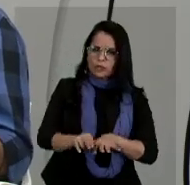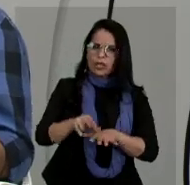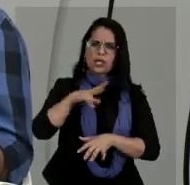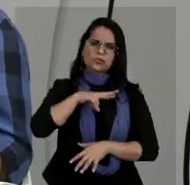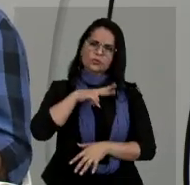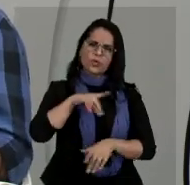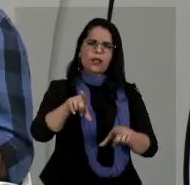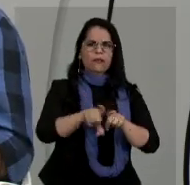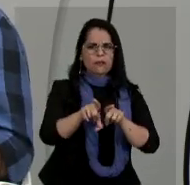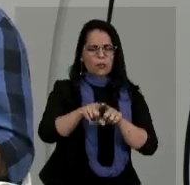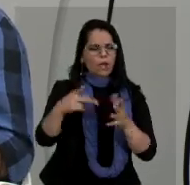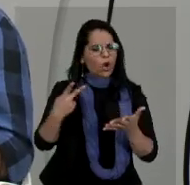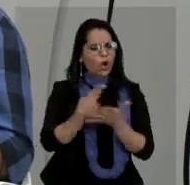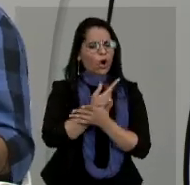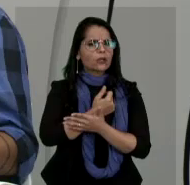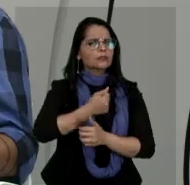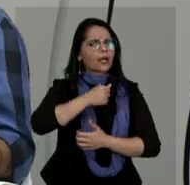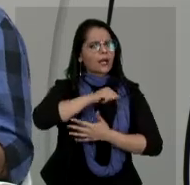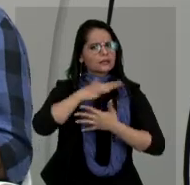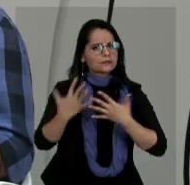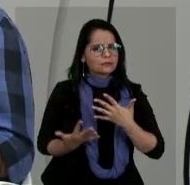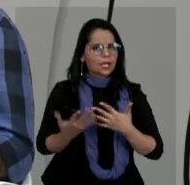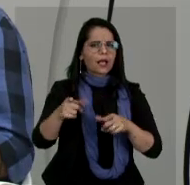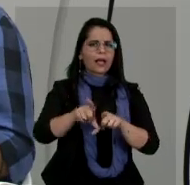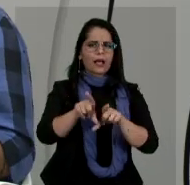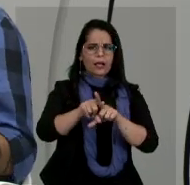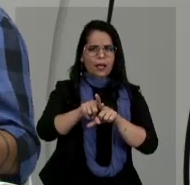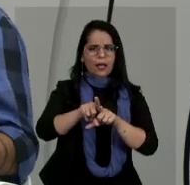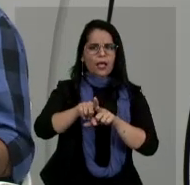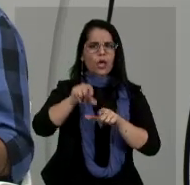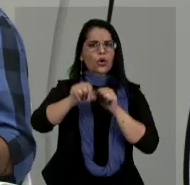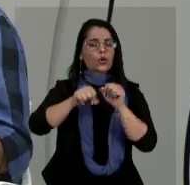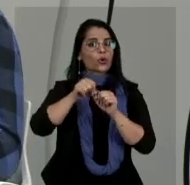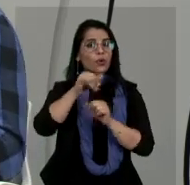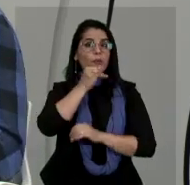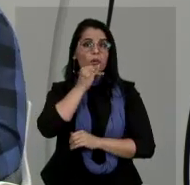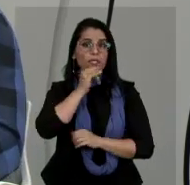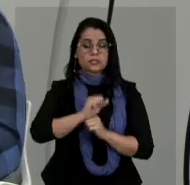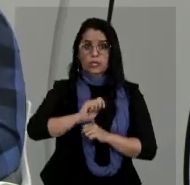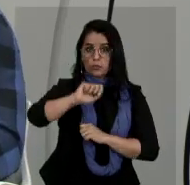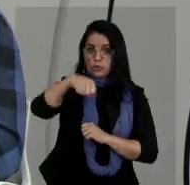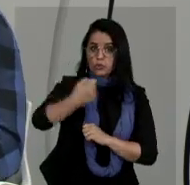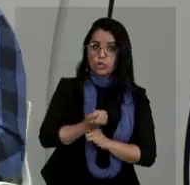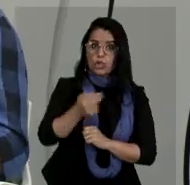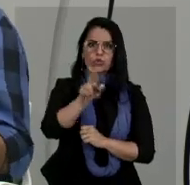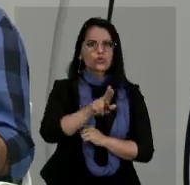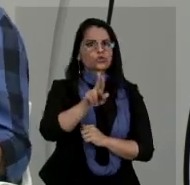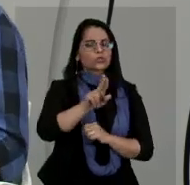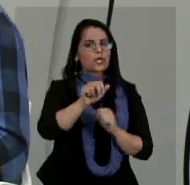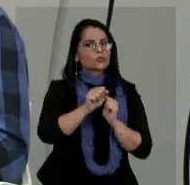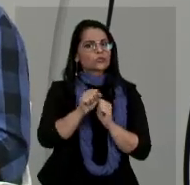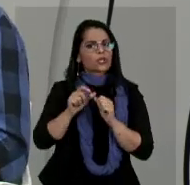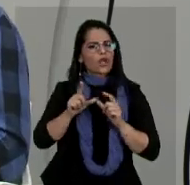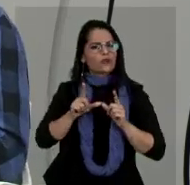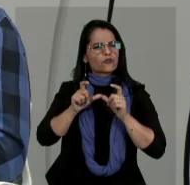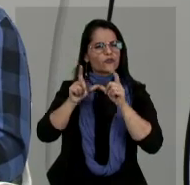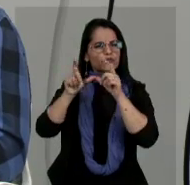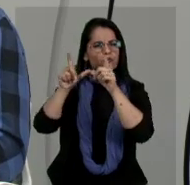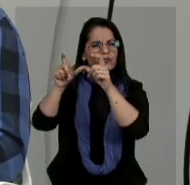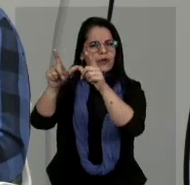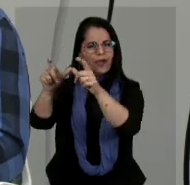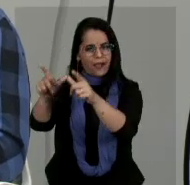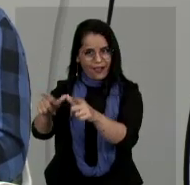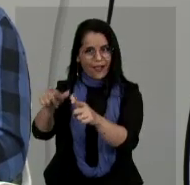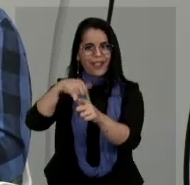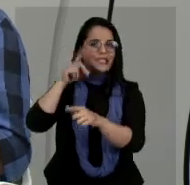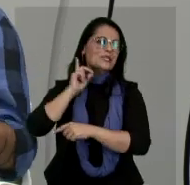portuguesa. Também acontece na língua brasileira de sinais. Por exemplo, o sinal que nós utilizamos de viajar aqui